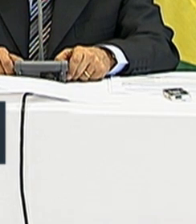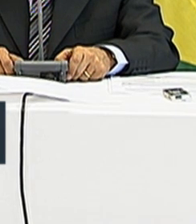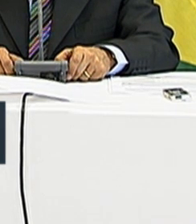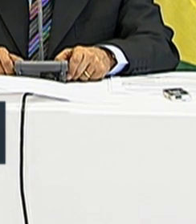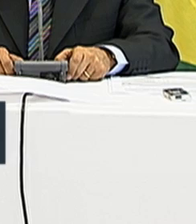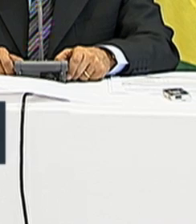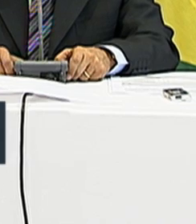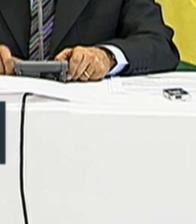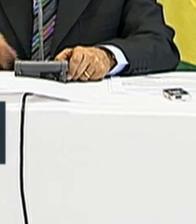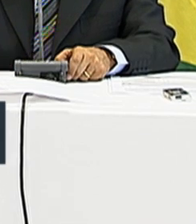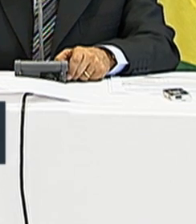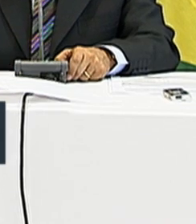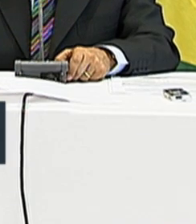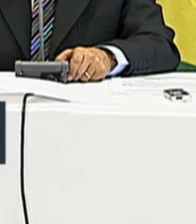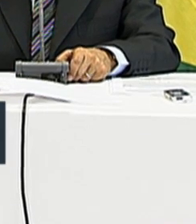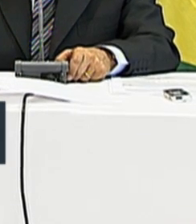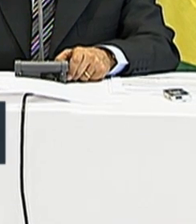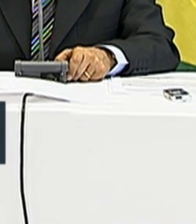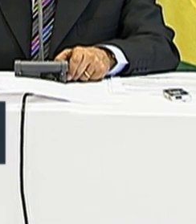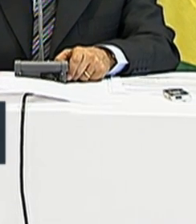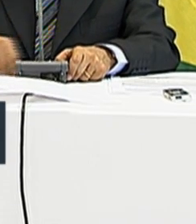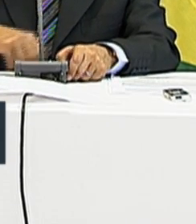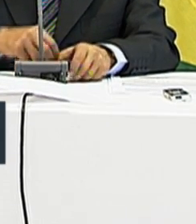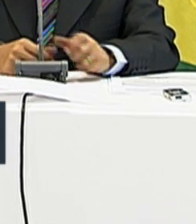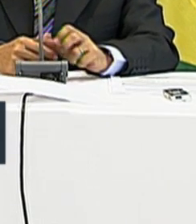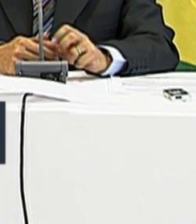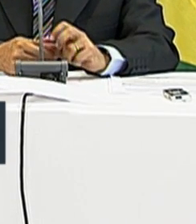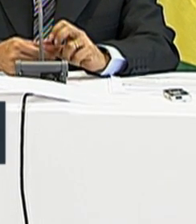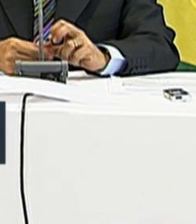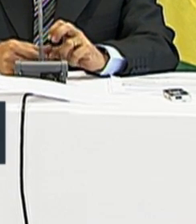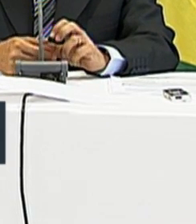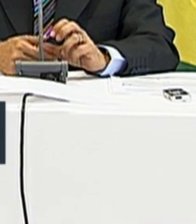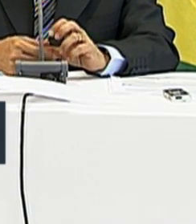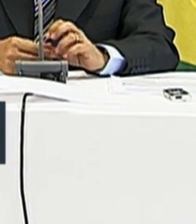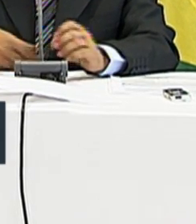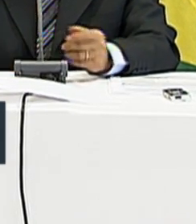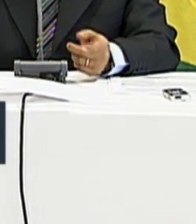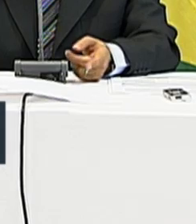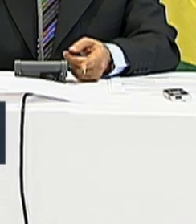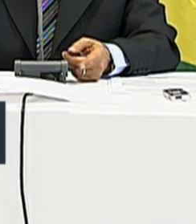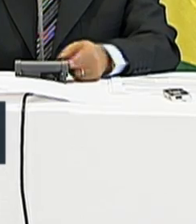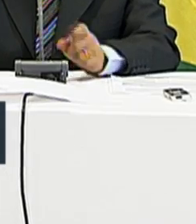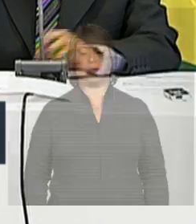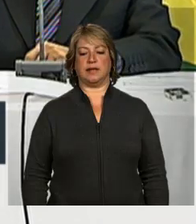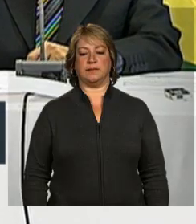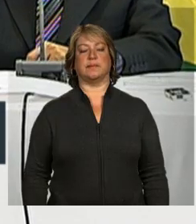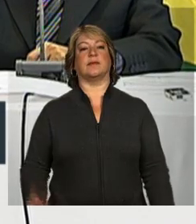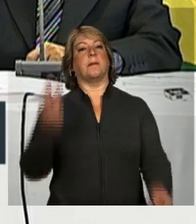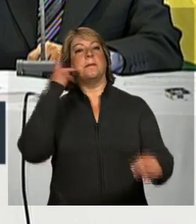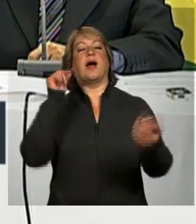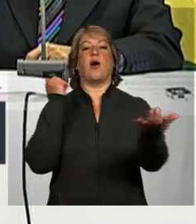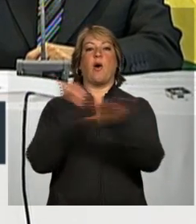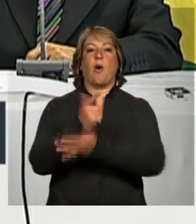comprar essa capacidade ou é fando não para compra de capacidade nós temos aqui e de desembolso imediato